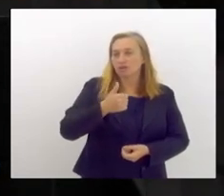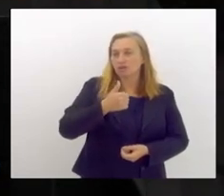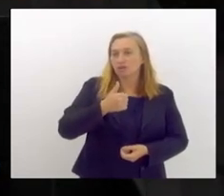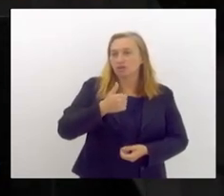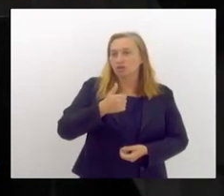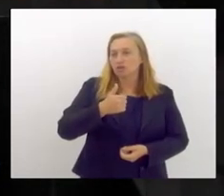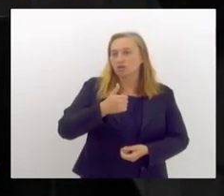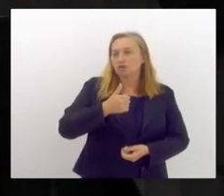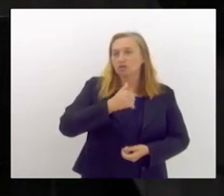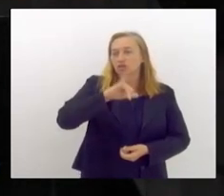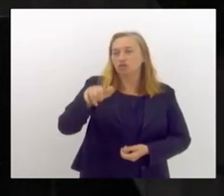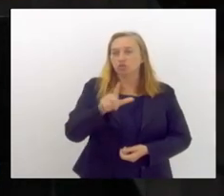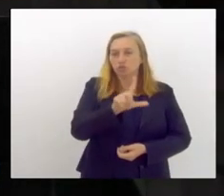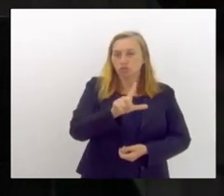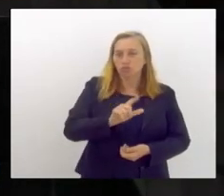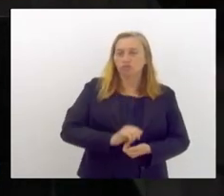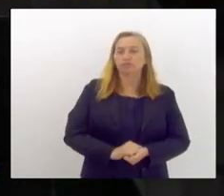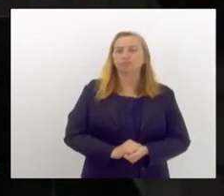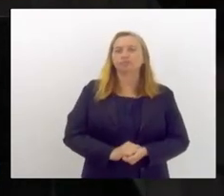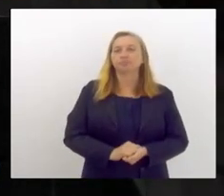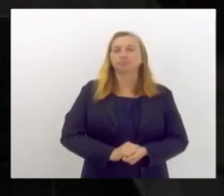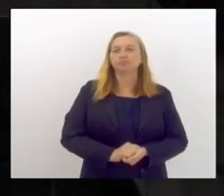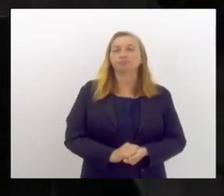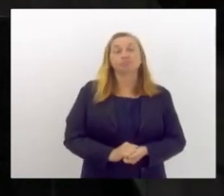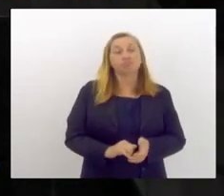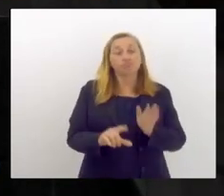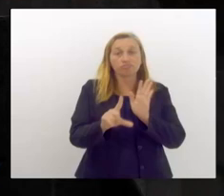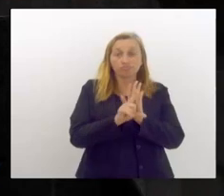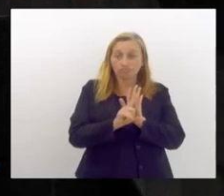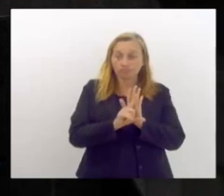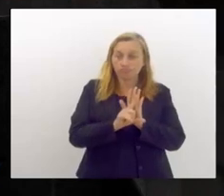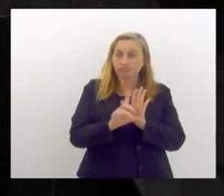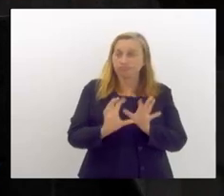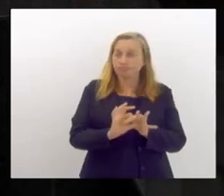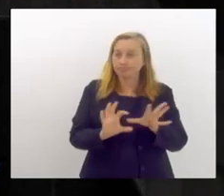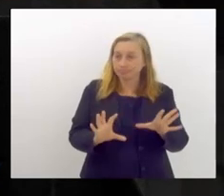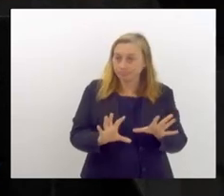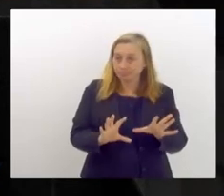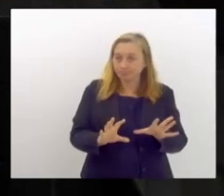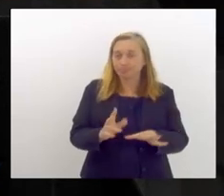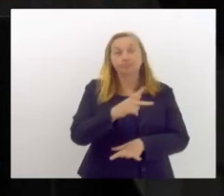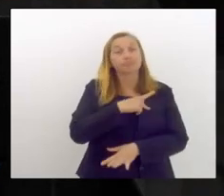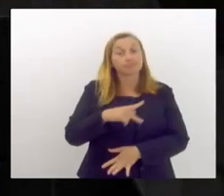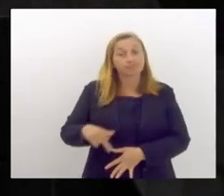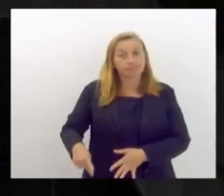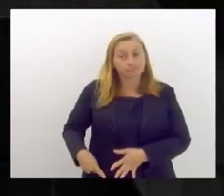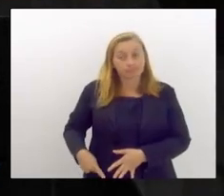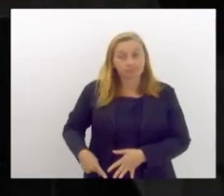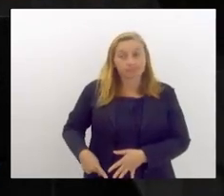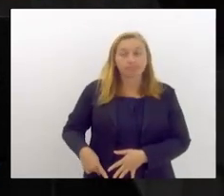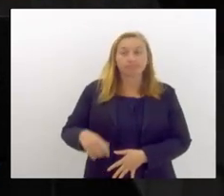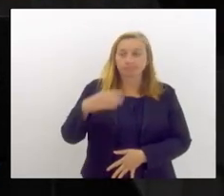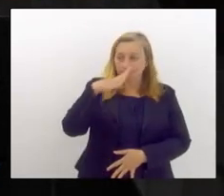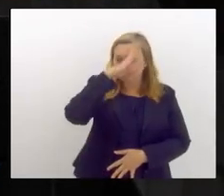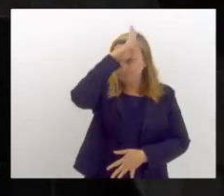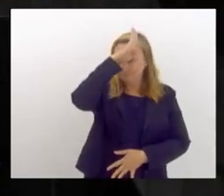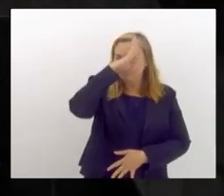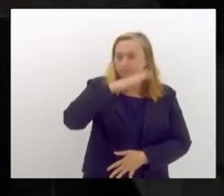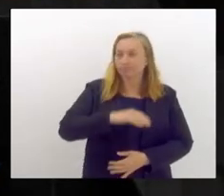22. Que foram leis sancionadas pelo então presidente Bolsonaro,